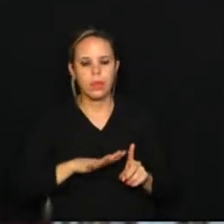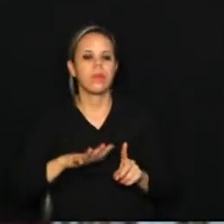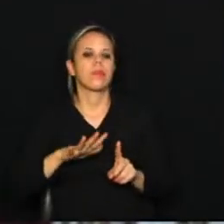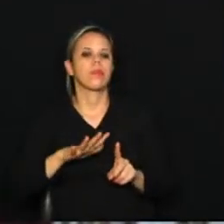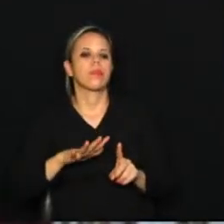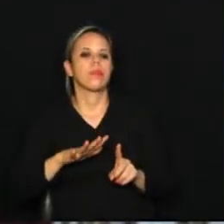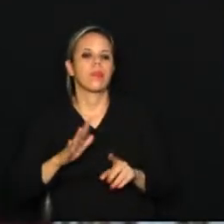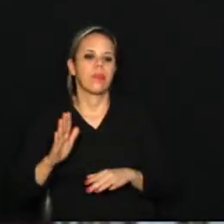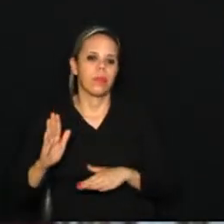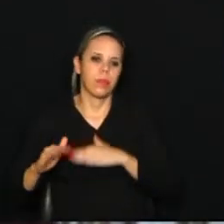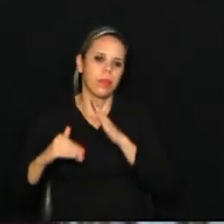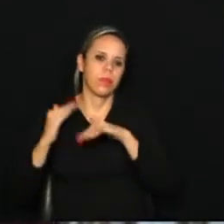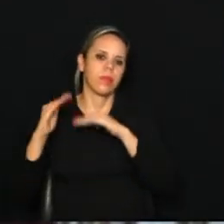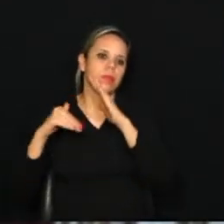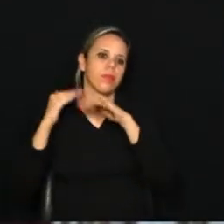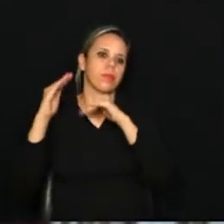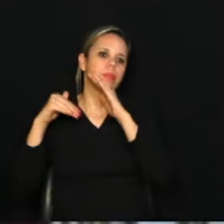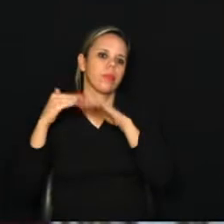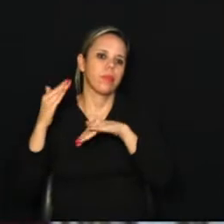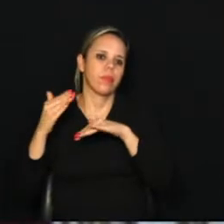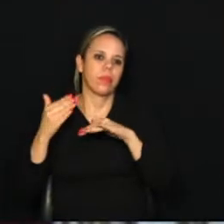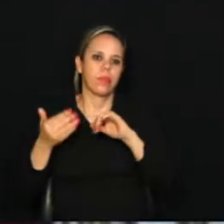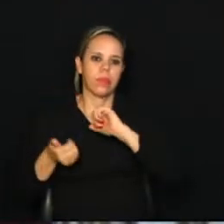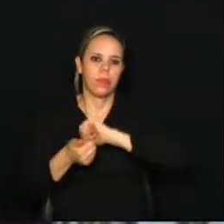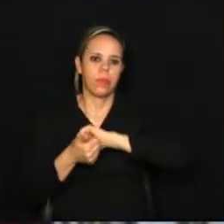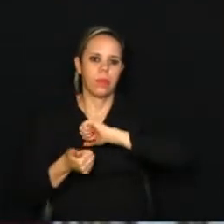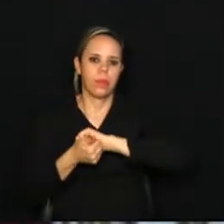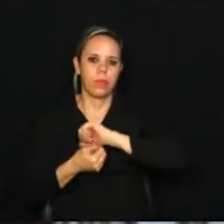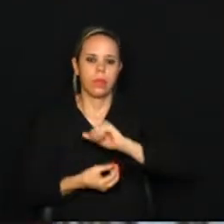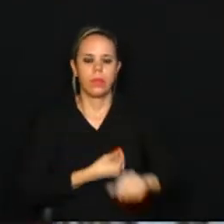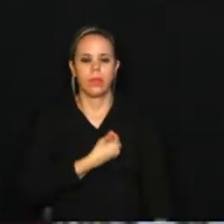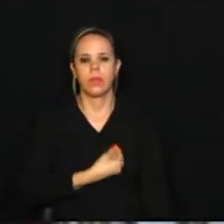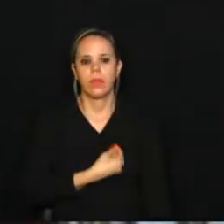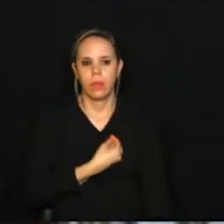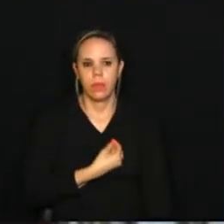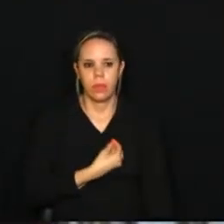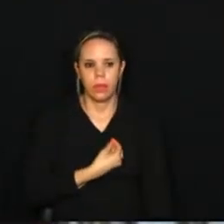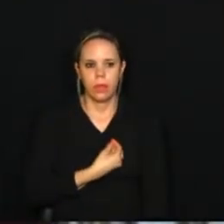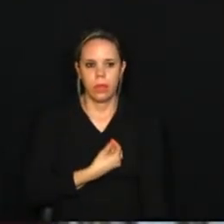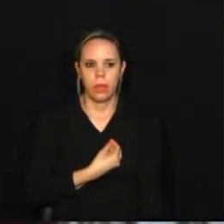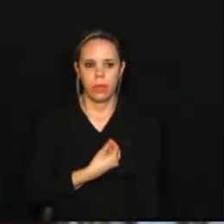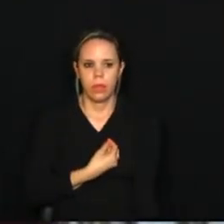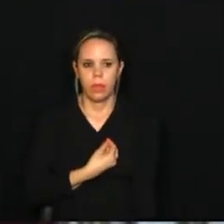de desenvolvimento e de qualidade de vida, né?